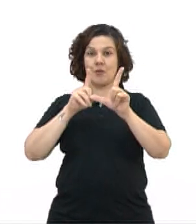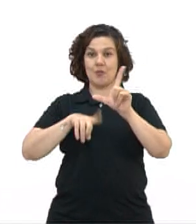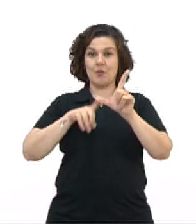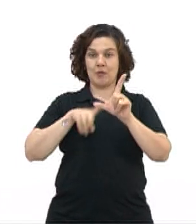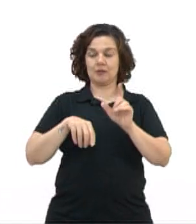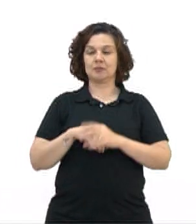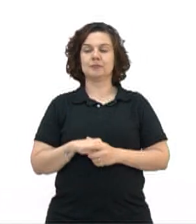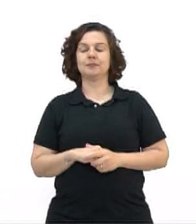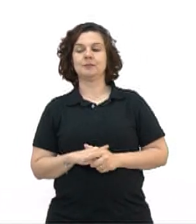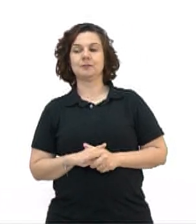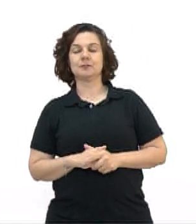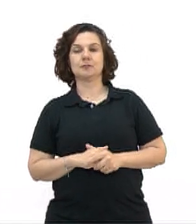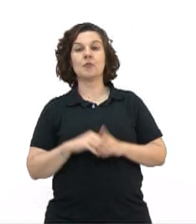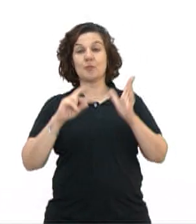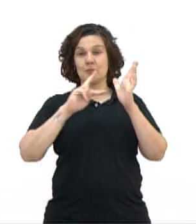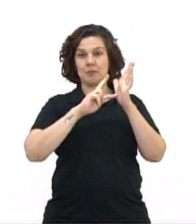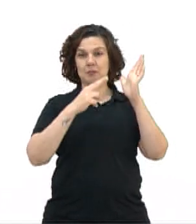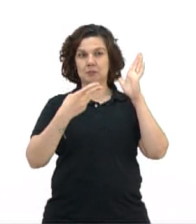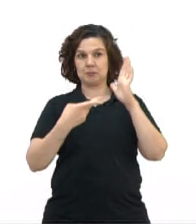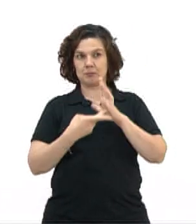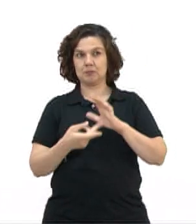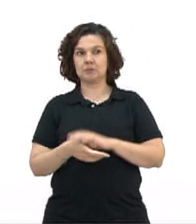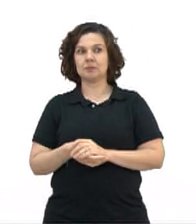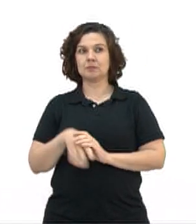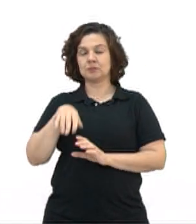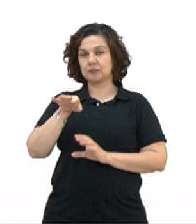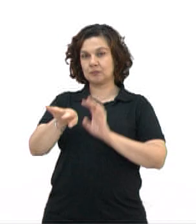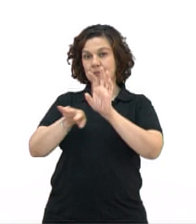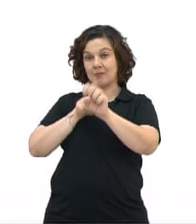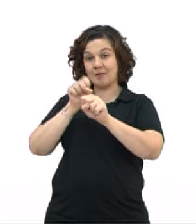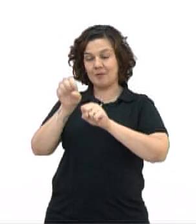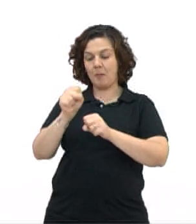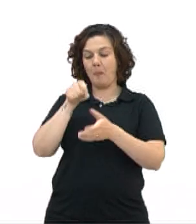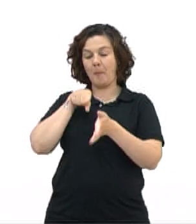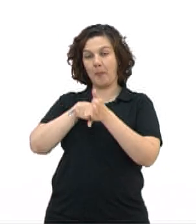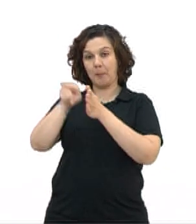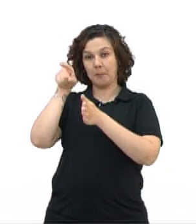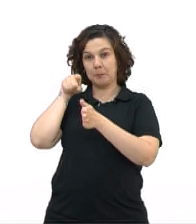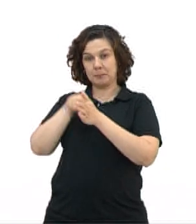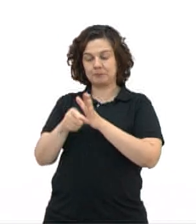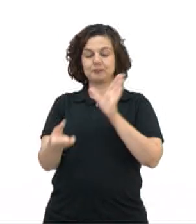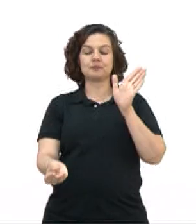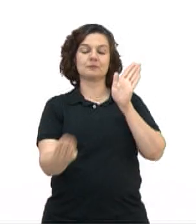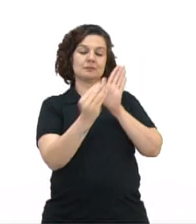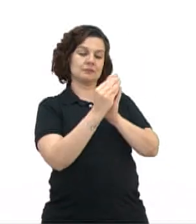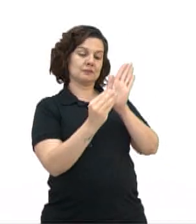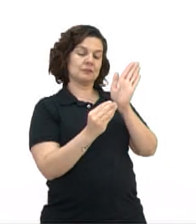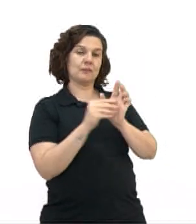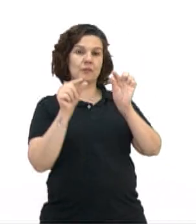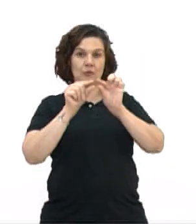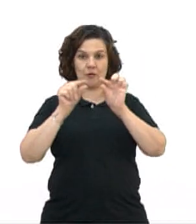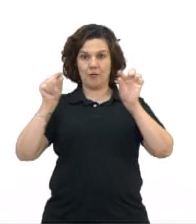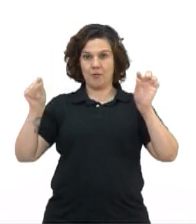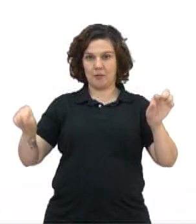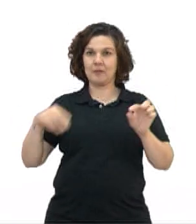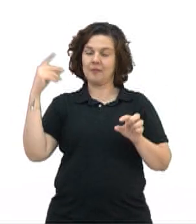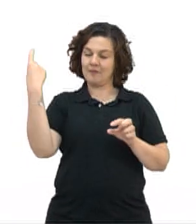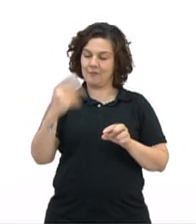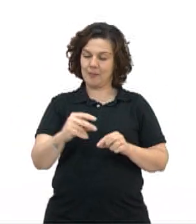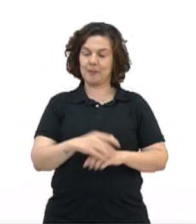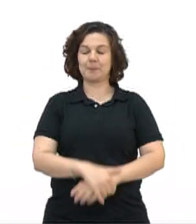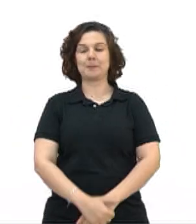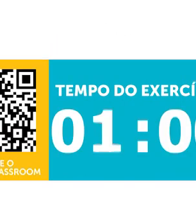com os respectivos valores, extraindo eles do problema e colocando eles na fórmula. Vai ficar um tempo para você, vai